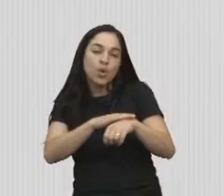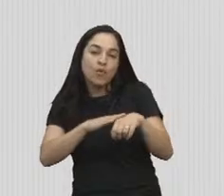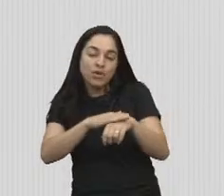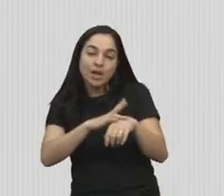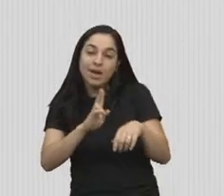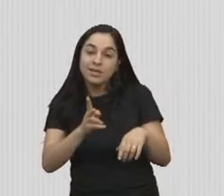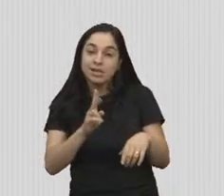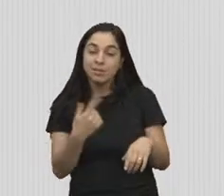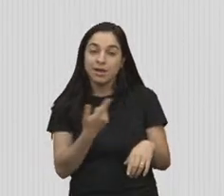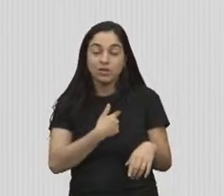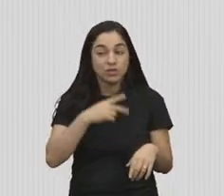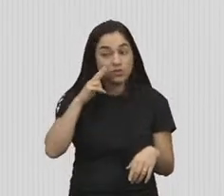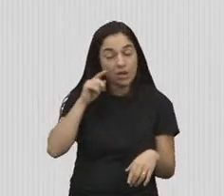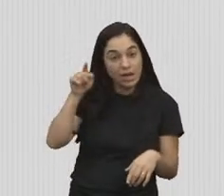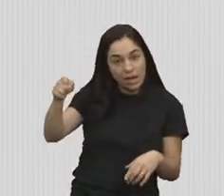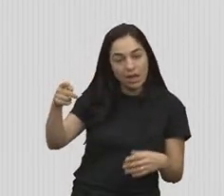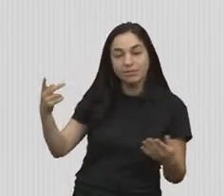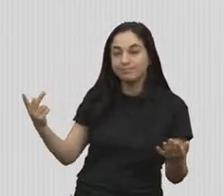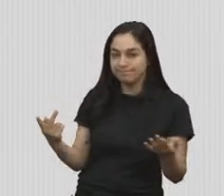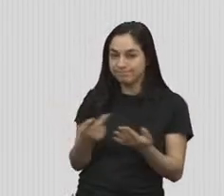que a gente vê que foi autuado.